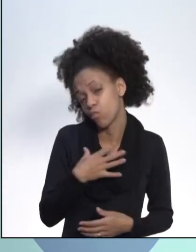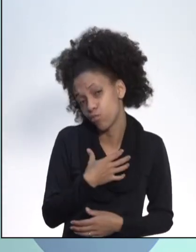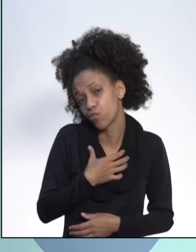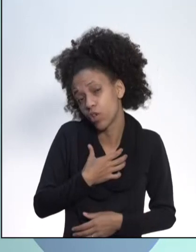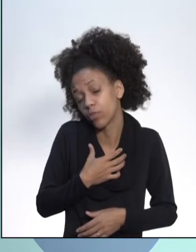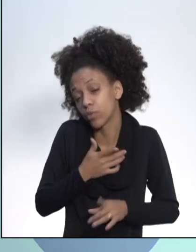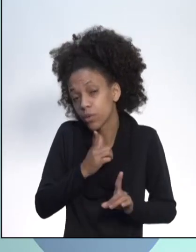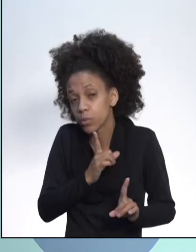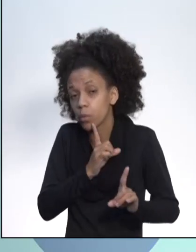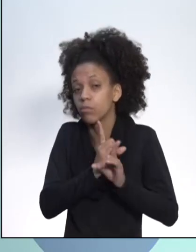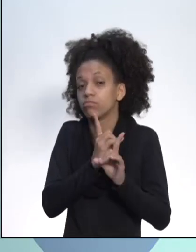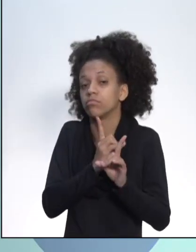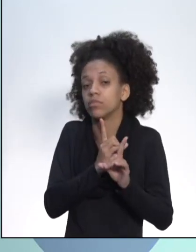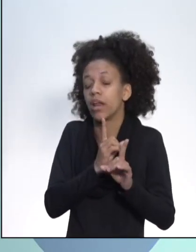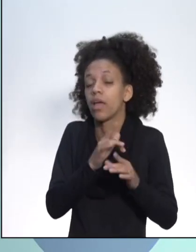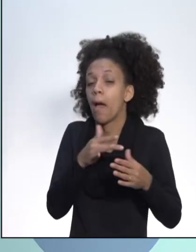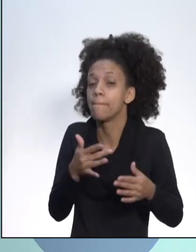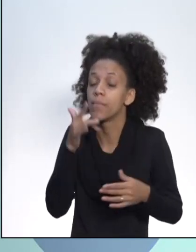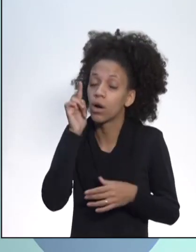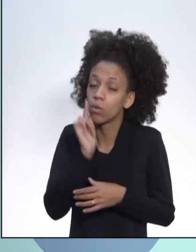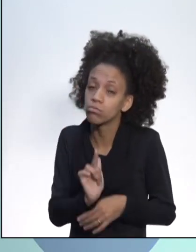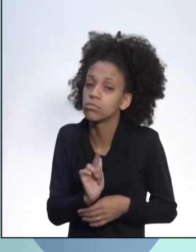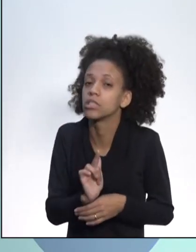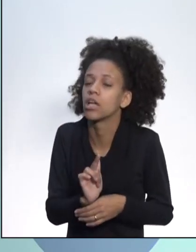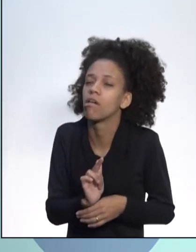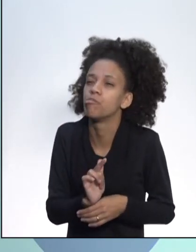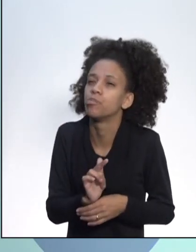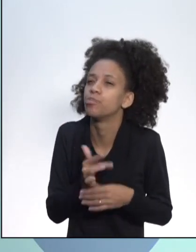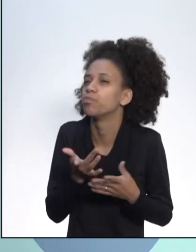eu encontrei para conseguir